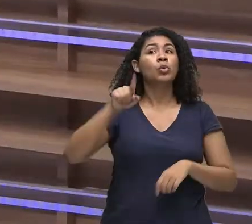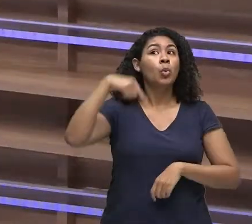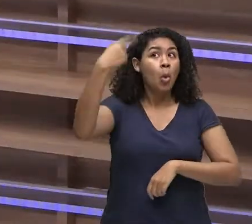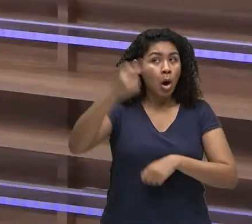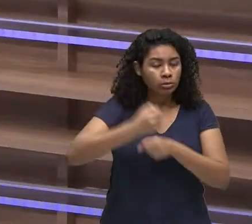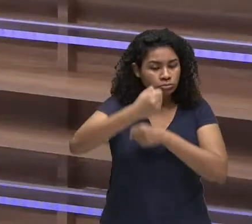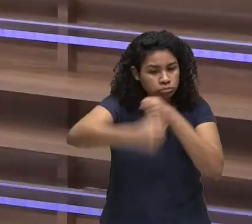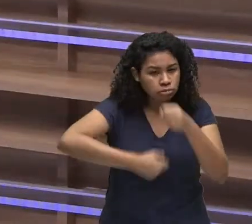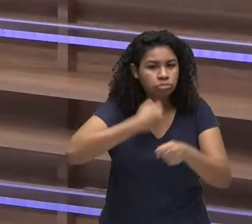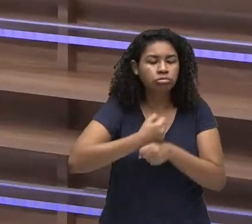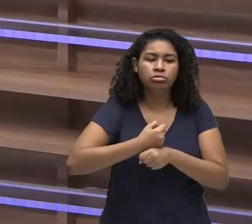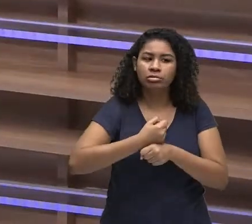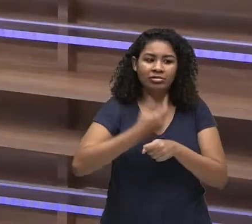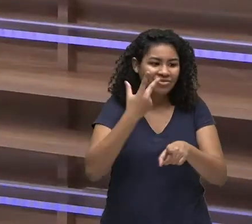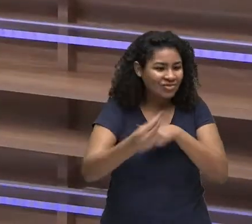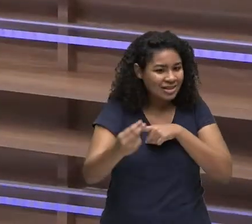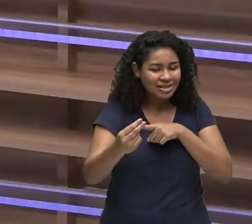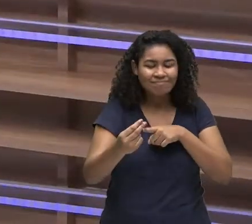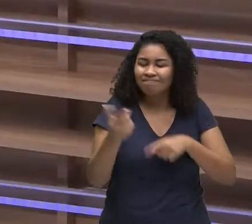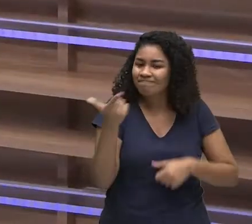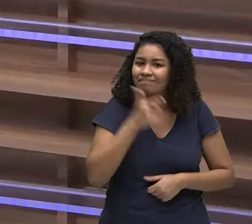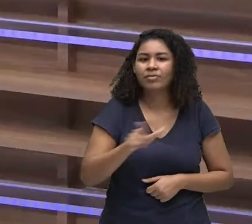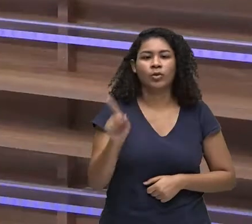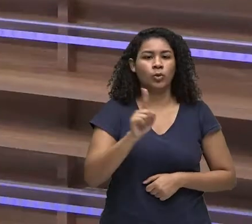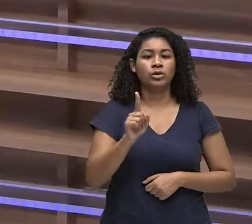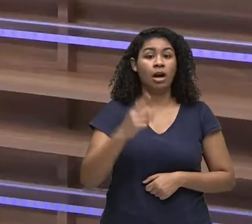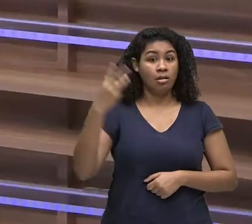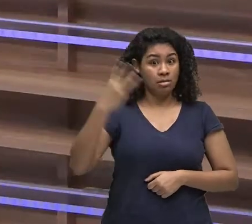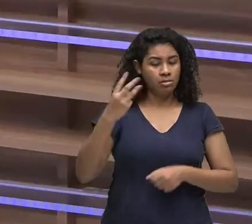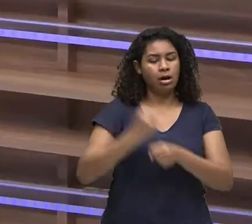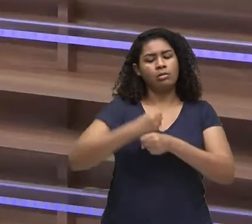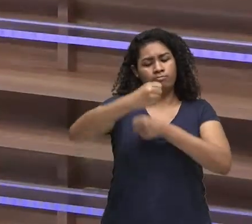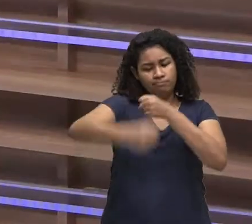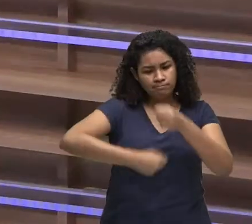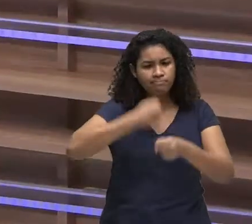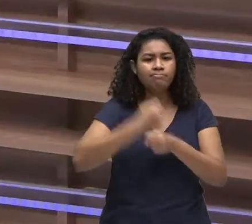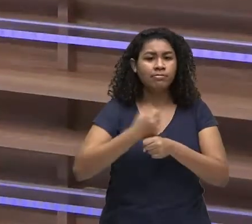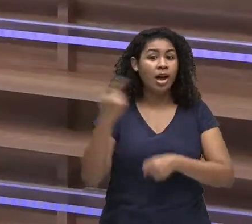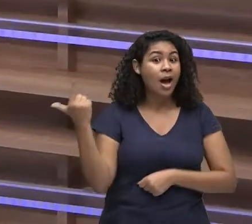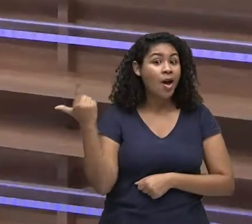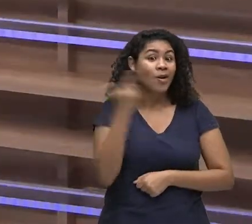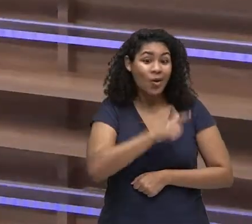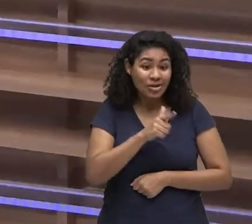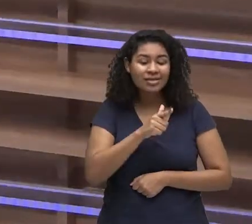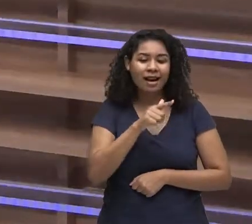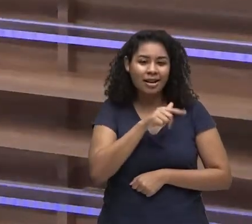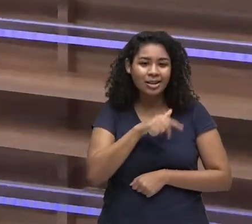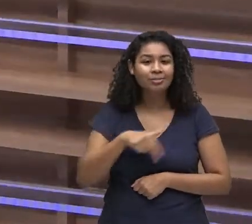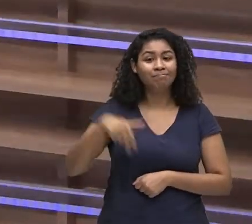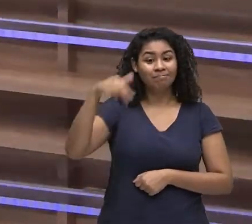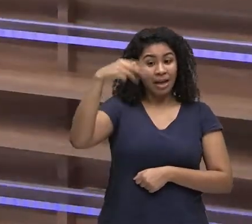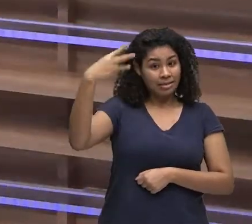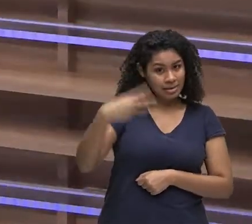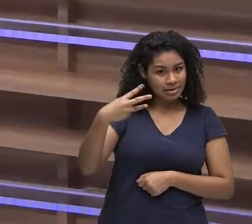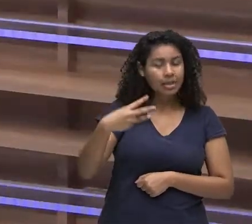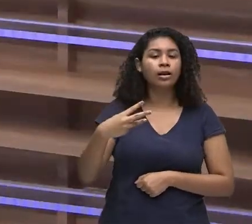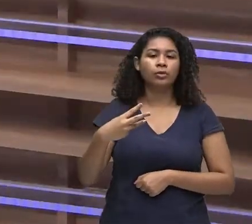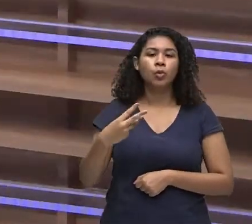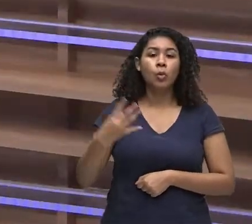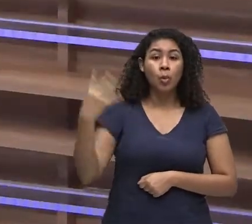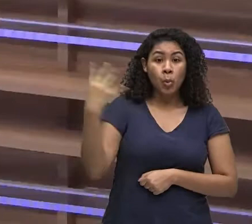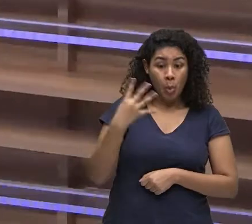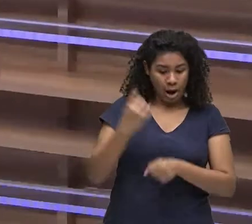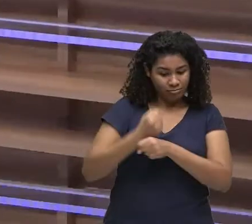outro, ele também não consegue. No terceiro ano parece que ele vai e consegue subir ao pódio. No quarto ele melhora ainda, sabe? São eventos